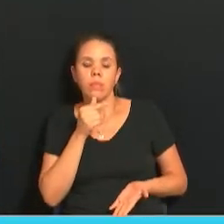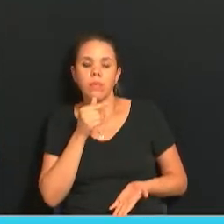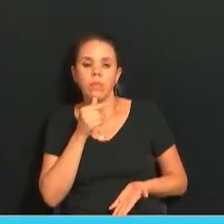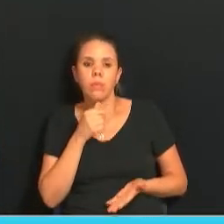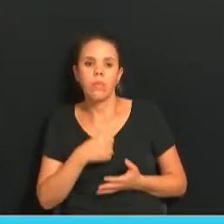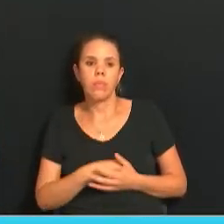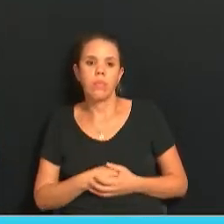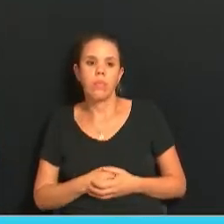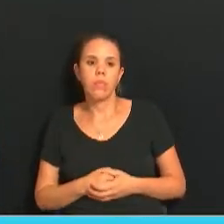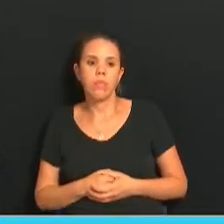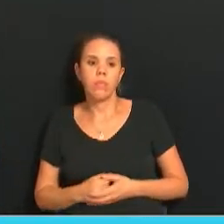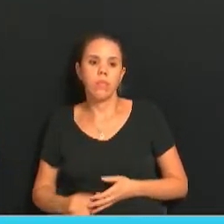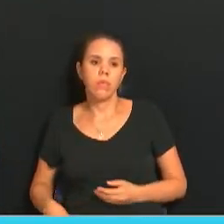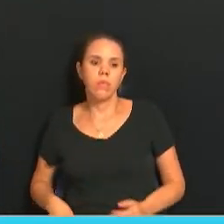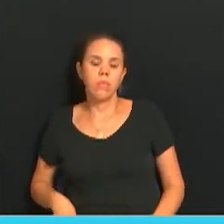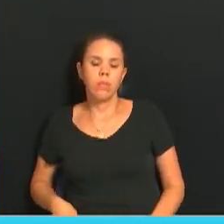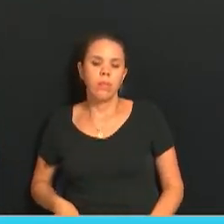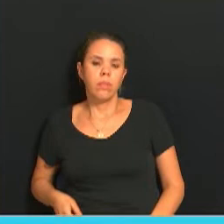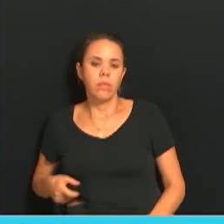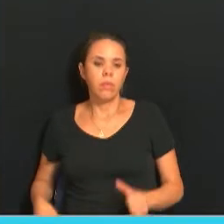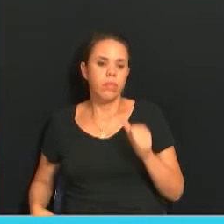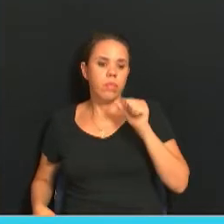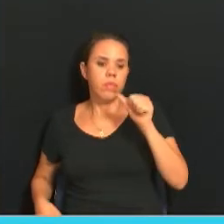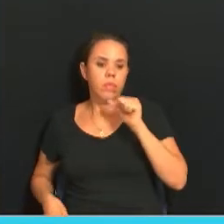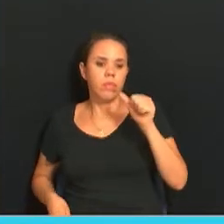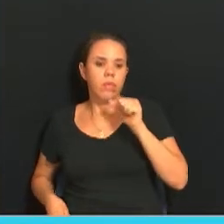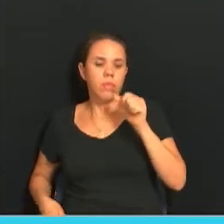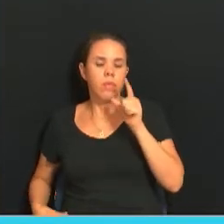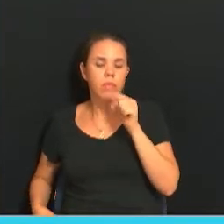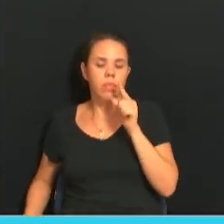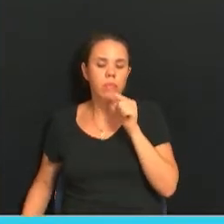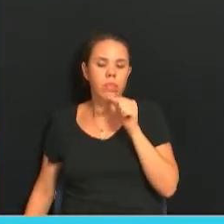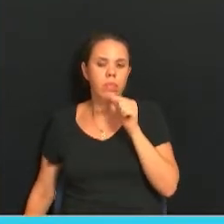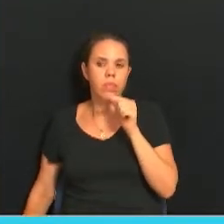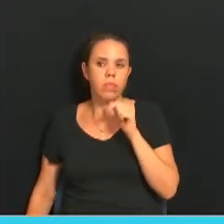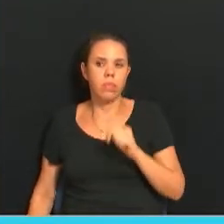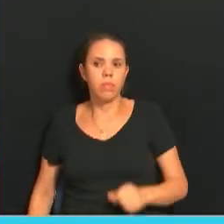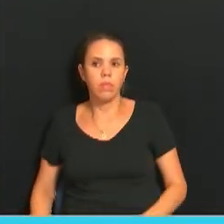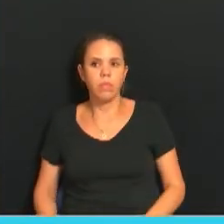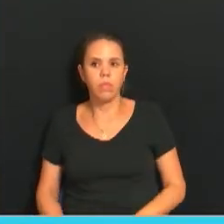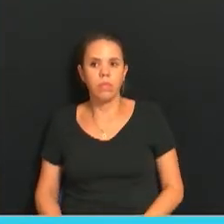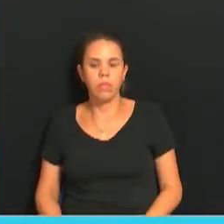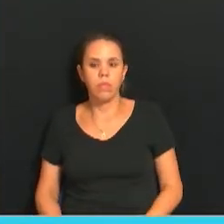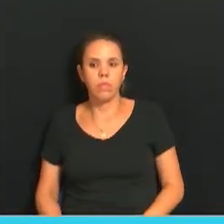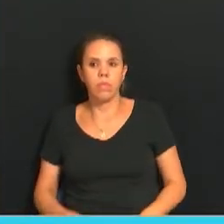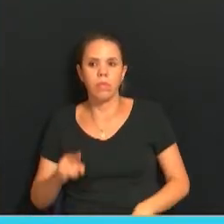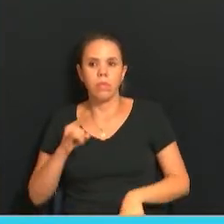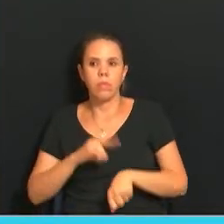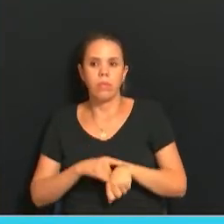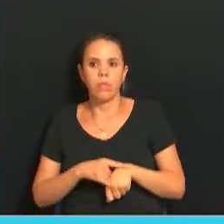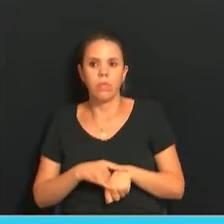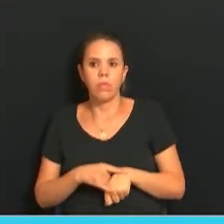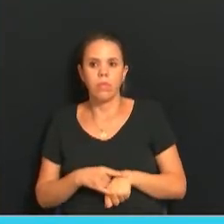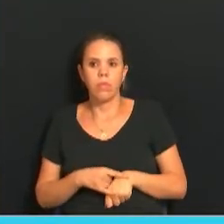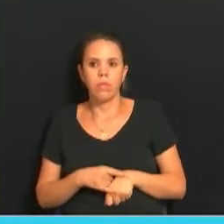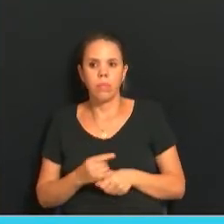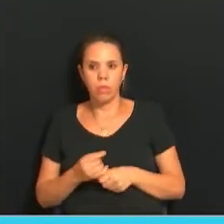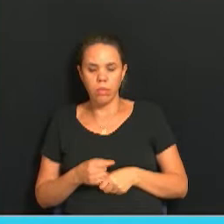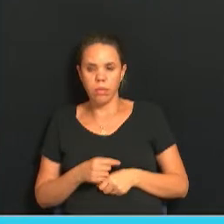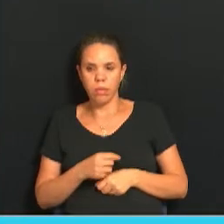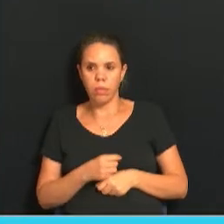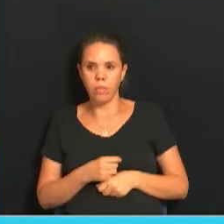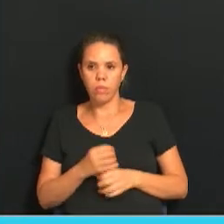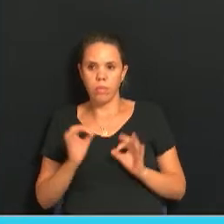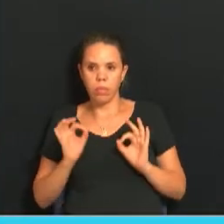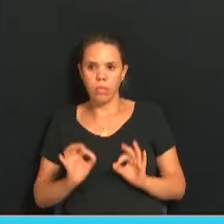água, né? Então, quando a gente toma bastante água, está bem hidratado, a gente faz um xixi clarinho, que é uma urina mais